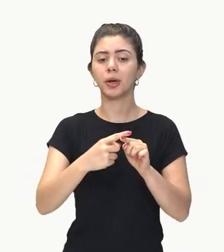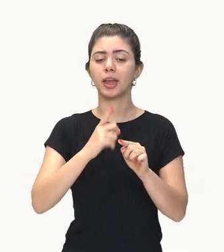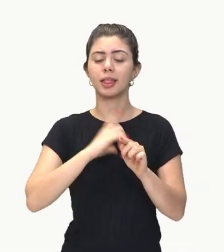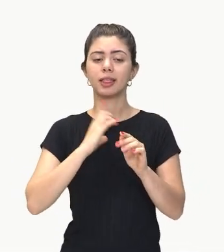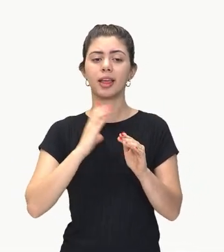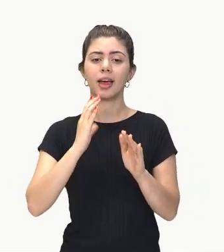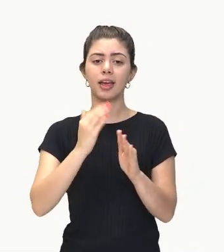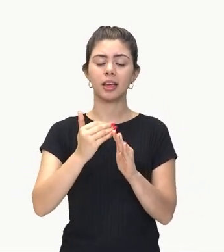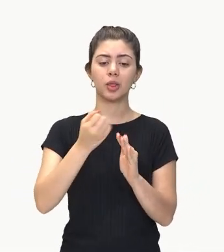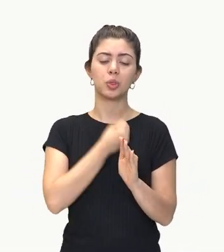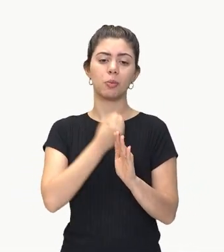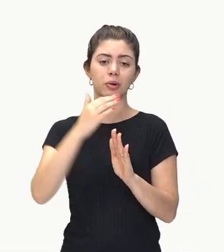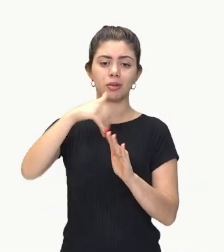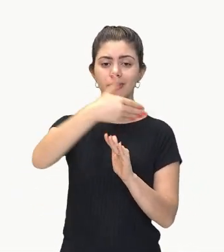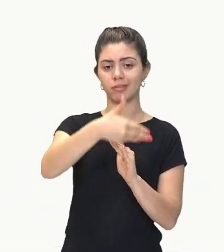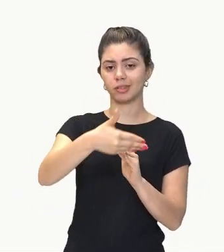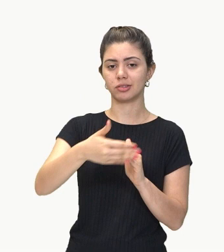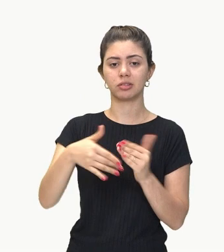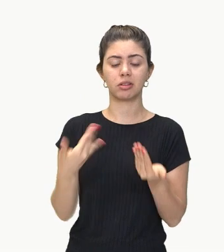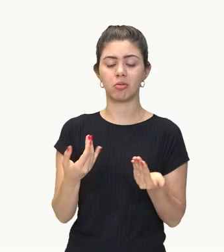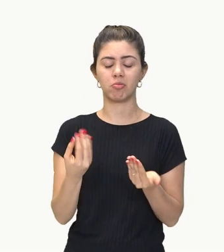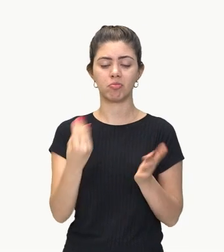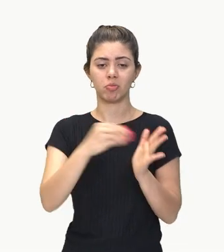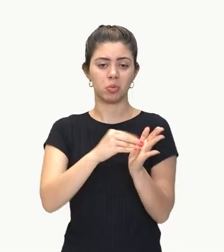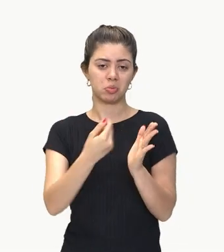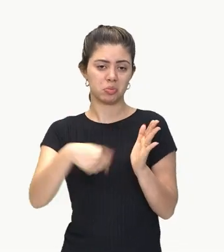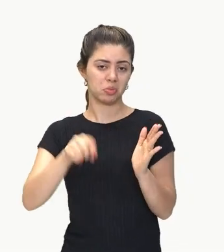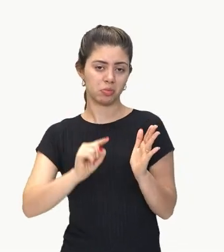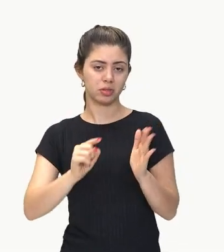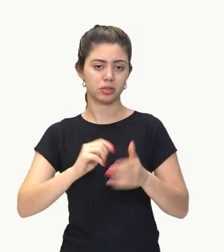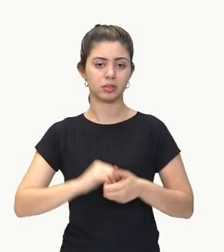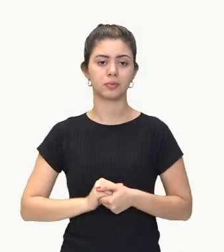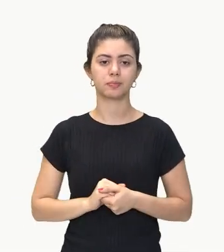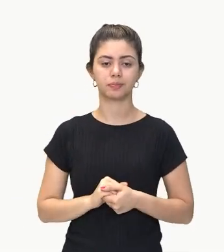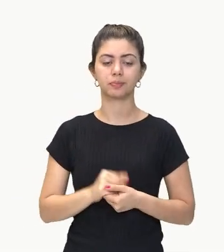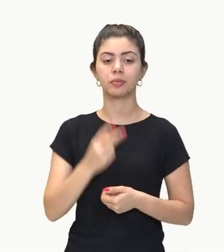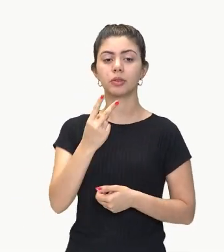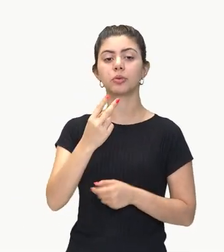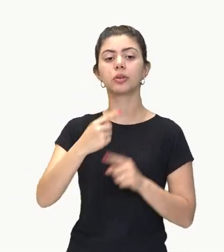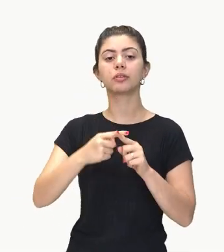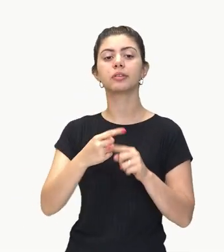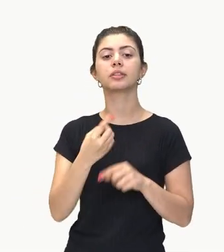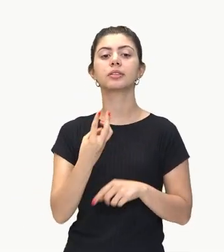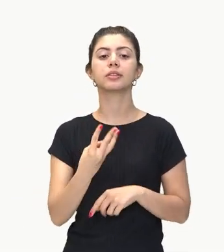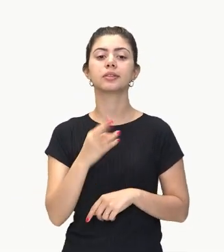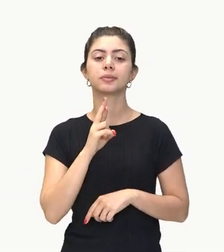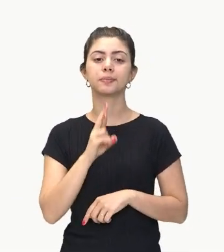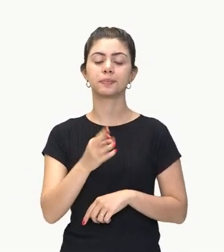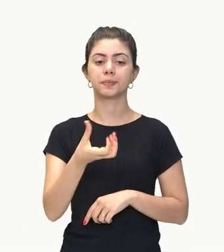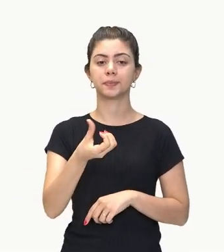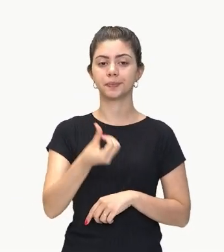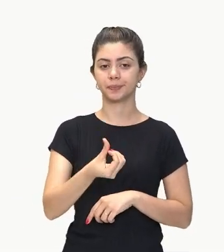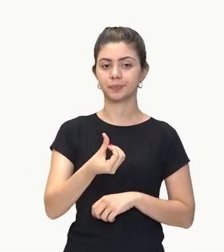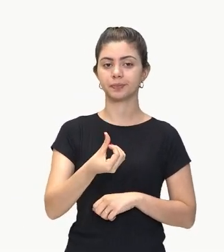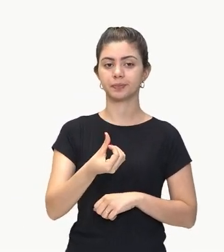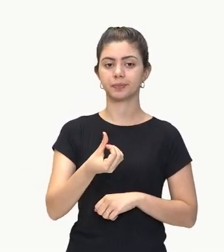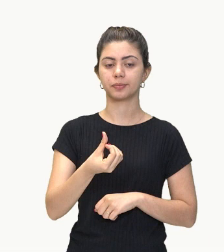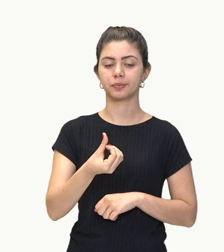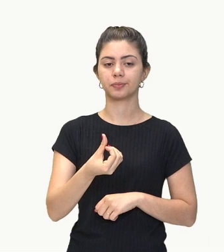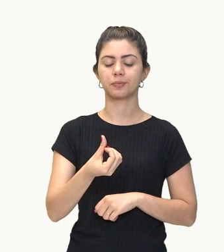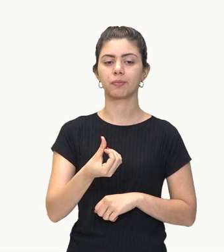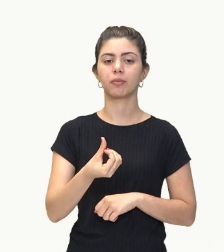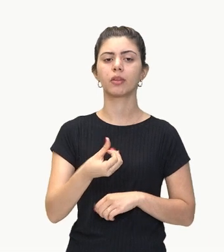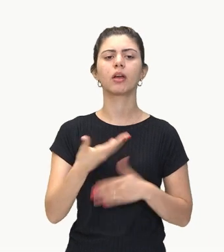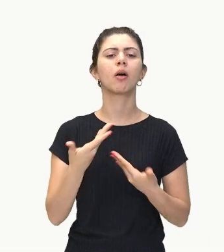2 vezes 3 do mesmo jeito. Tá bom? Então, 2 vezes 3 é 6. Por que eu